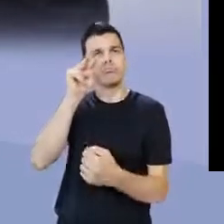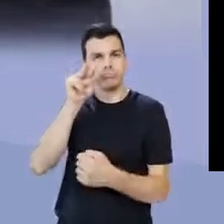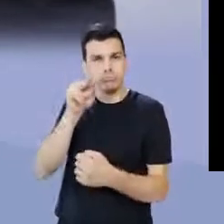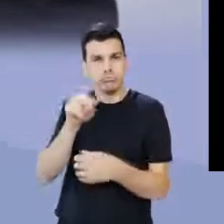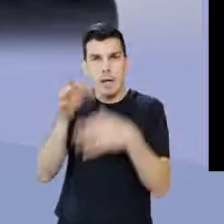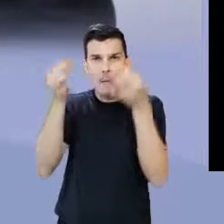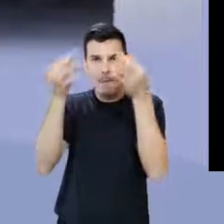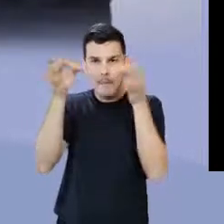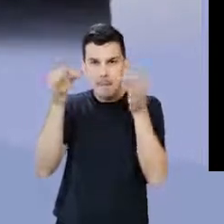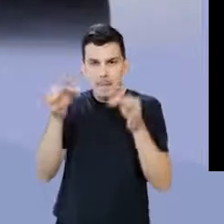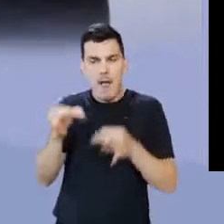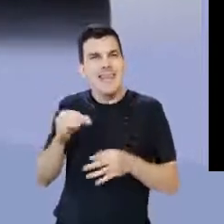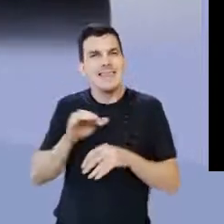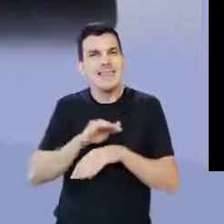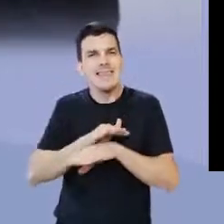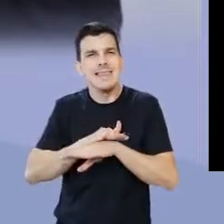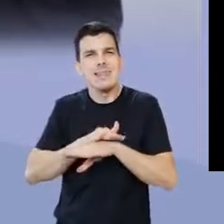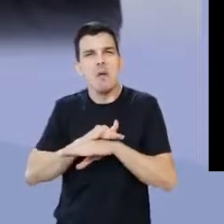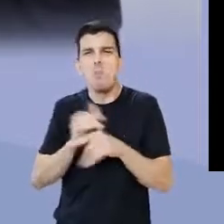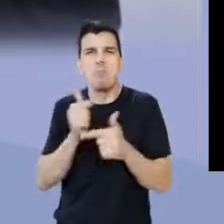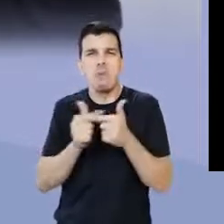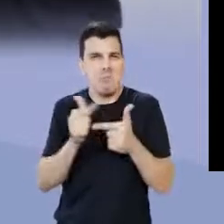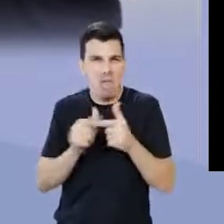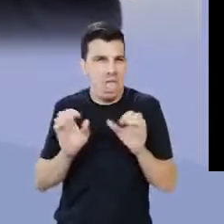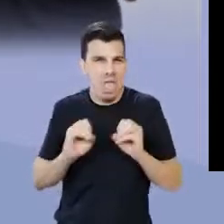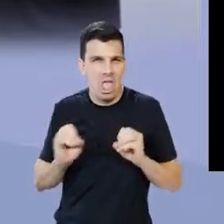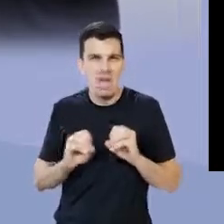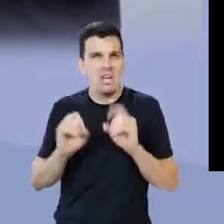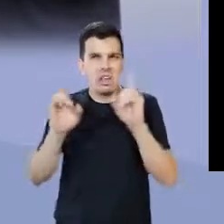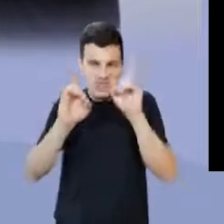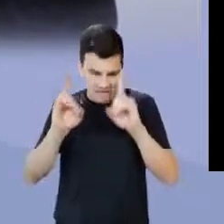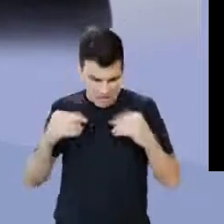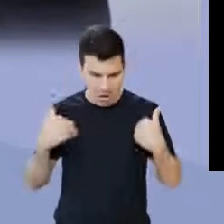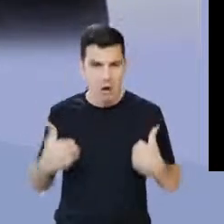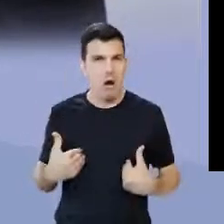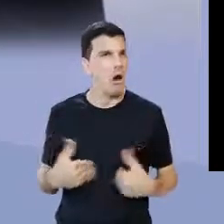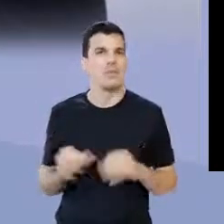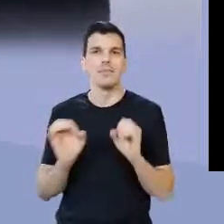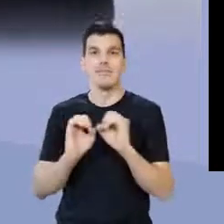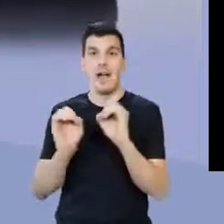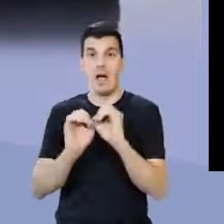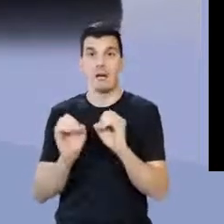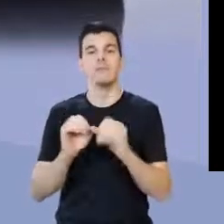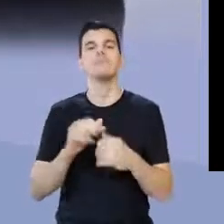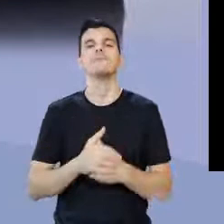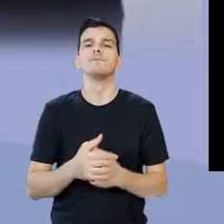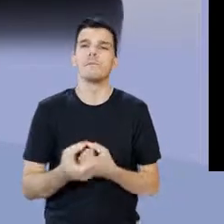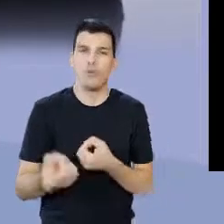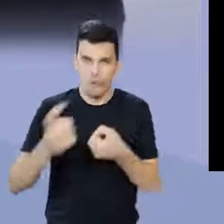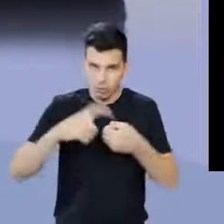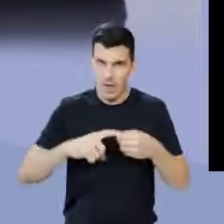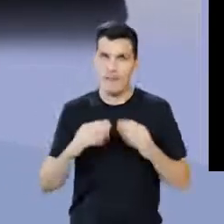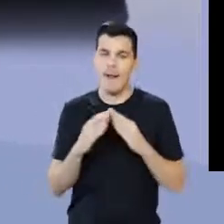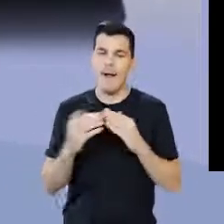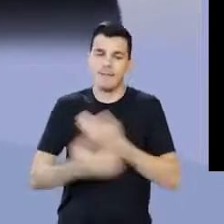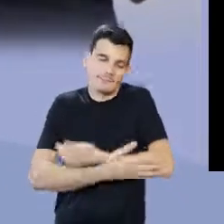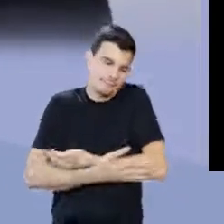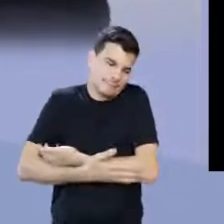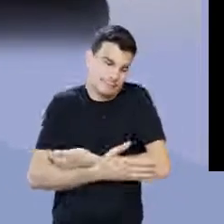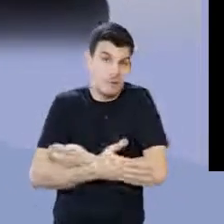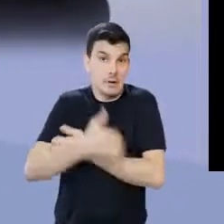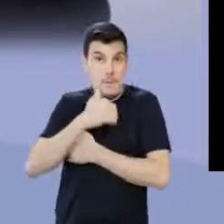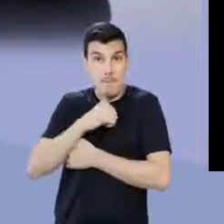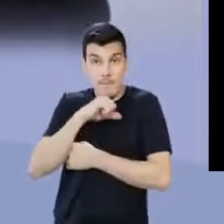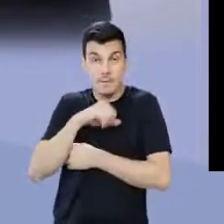seguisse direitinho, não tivesse aparentemente nenhuma deficiência física, ele voltava para o seio da mãe. Mas